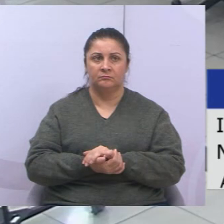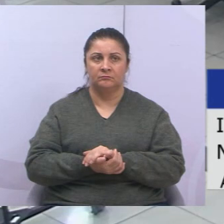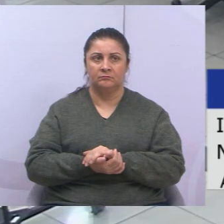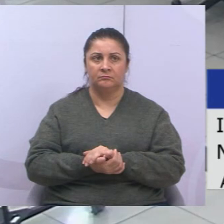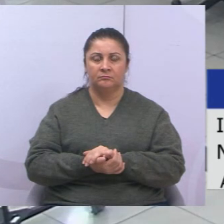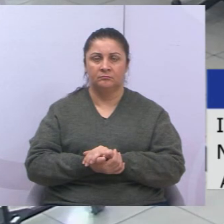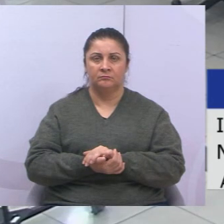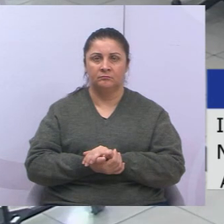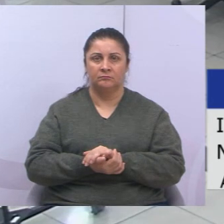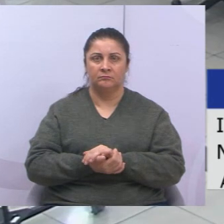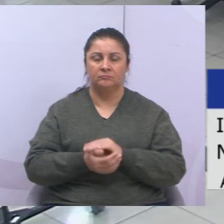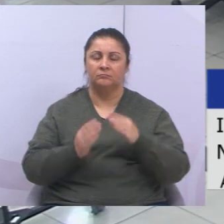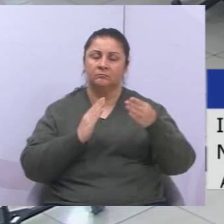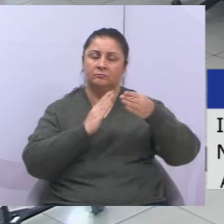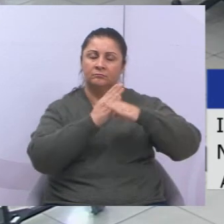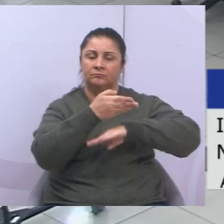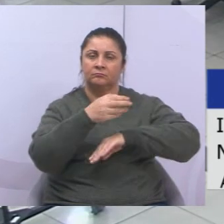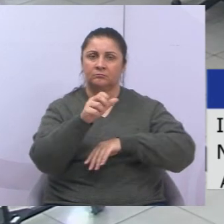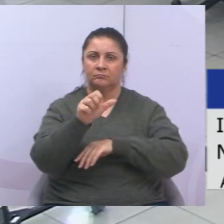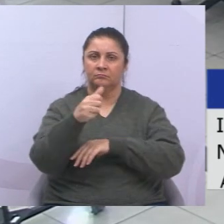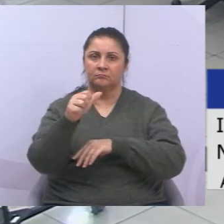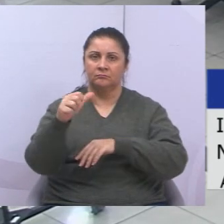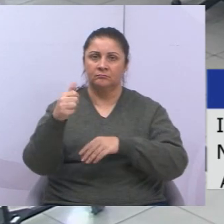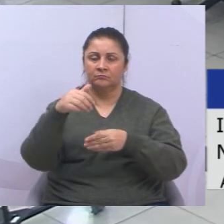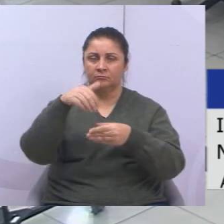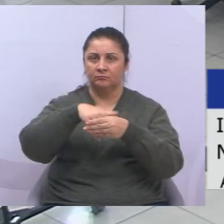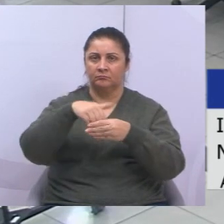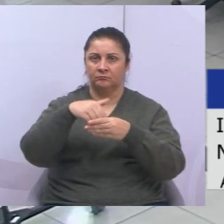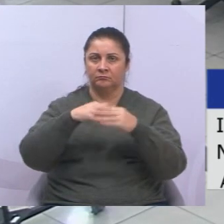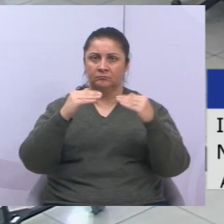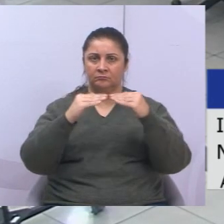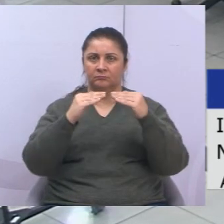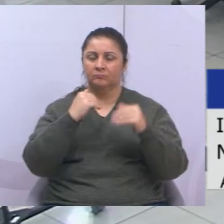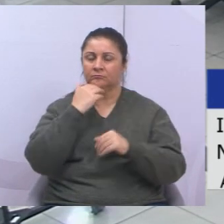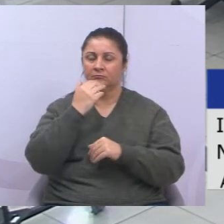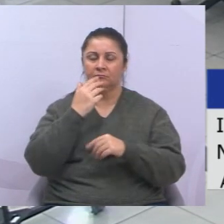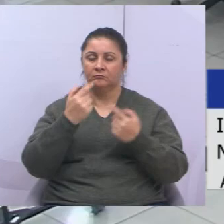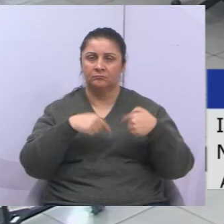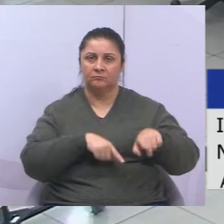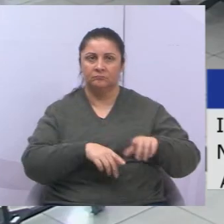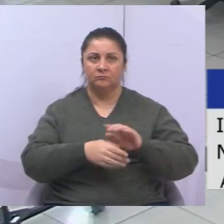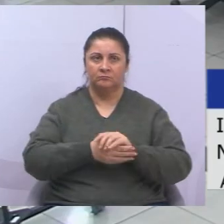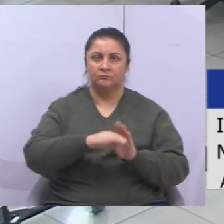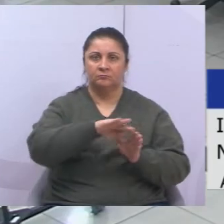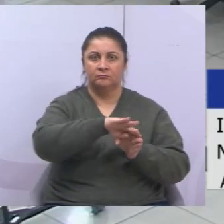O projeto foi aprovado por 11 votos favoráveis e nenhum contra. Próximo projeto.